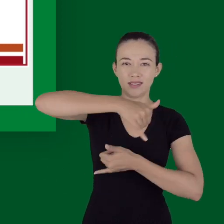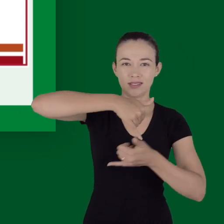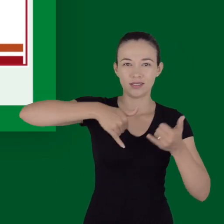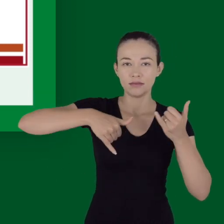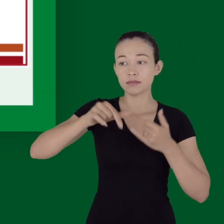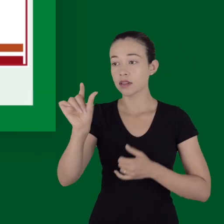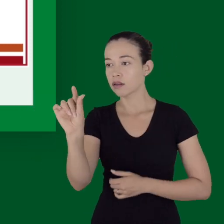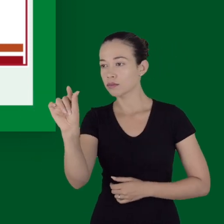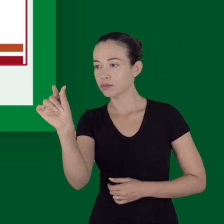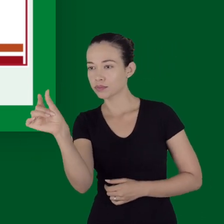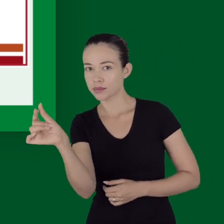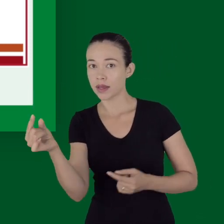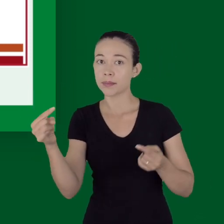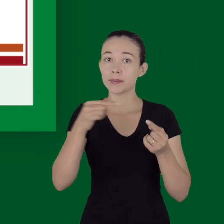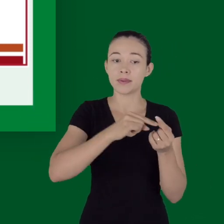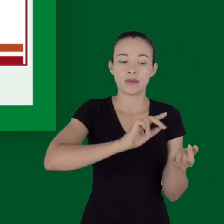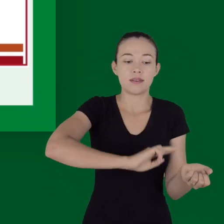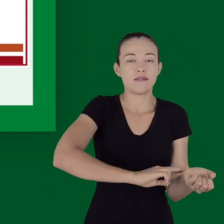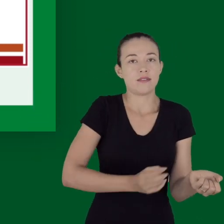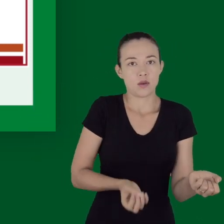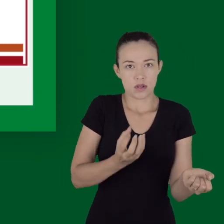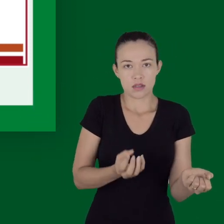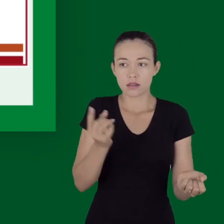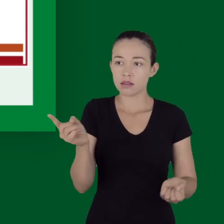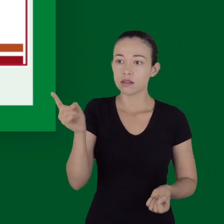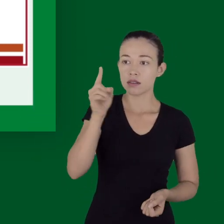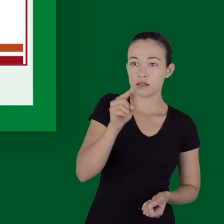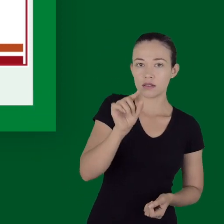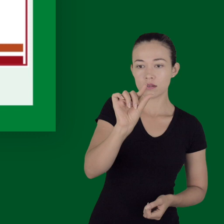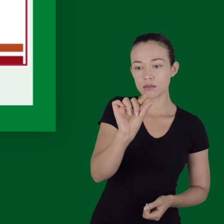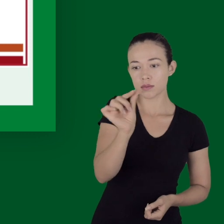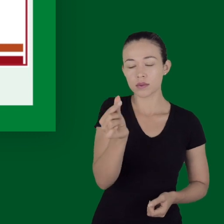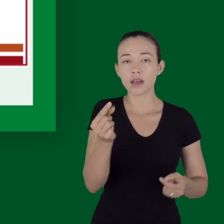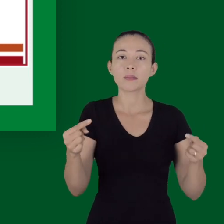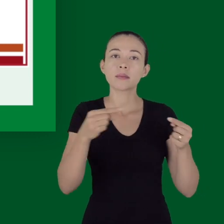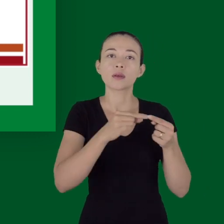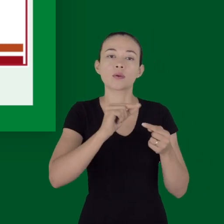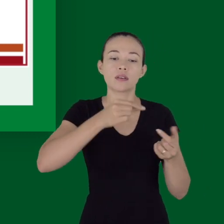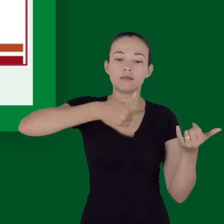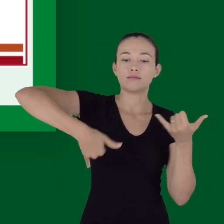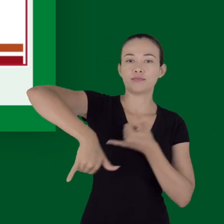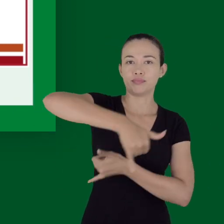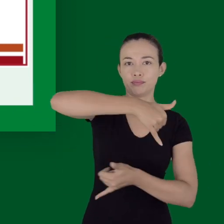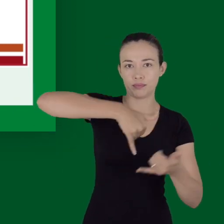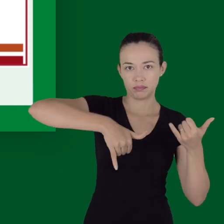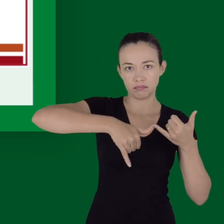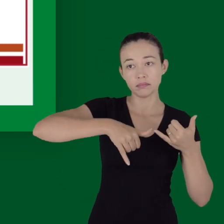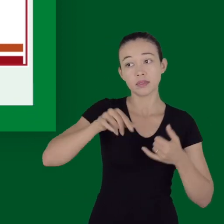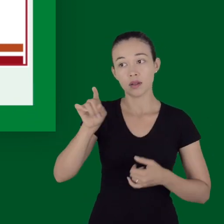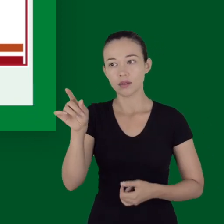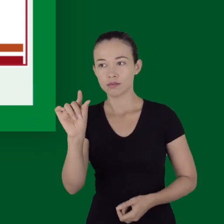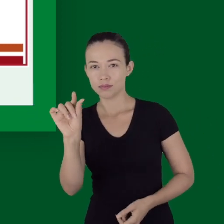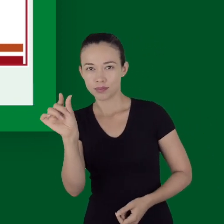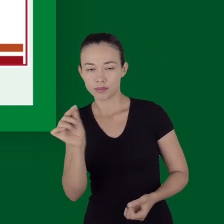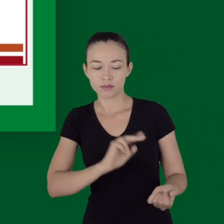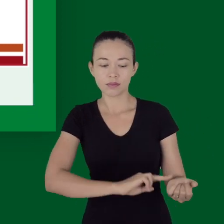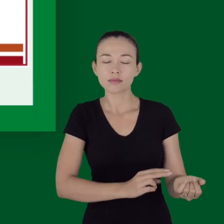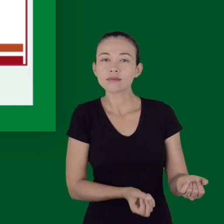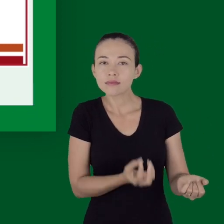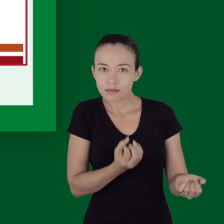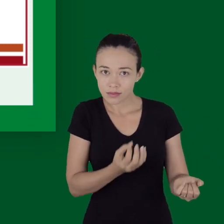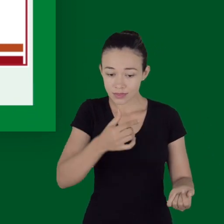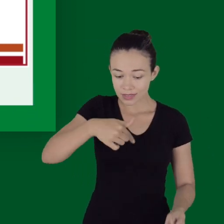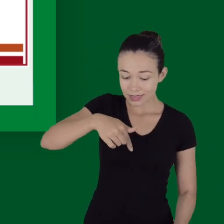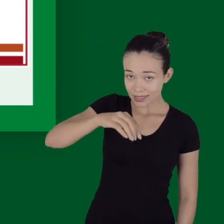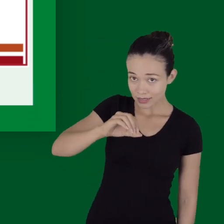A gente escolhe a frequência do paciente de 70, por exemplo, e depois escolhe a energia. A energia a gente vai aumentando aos